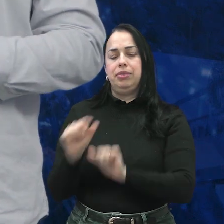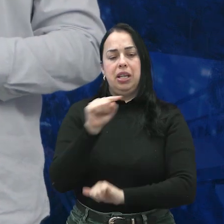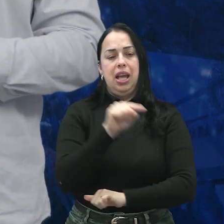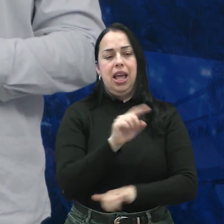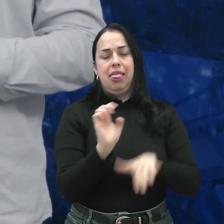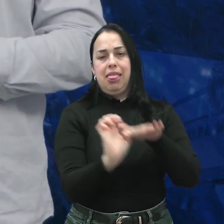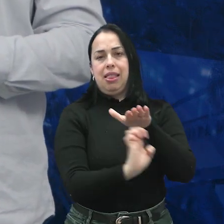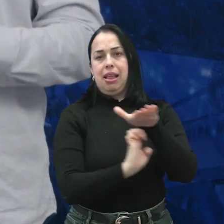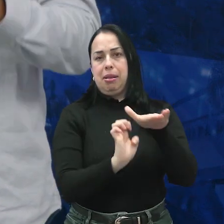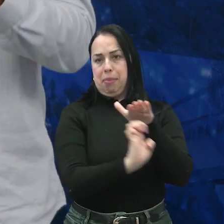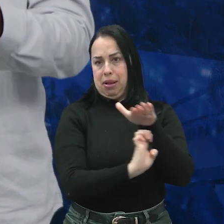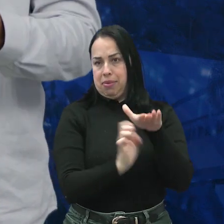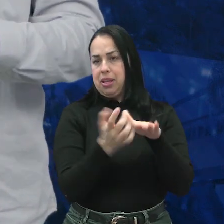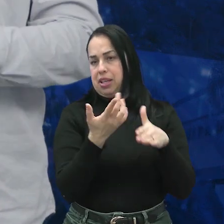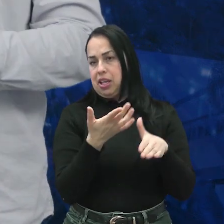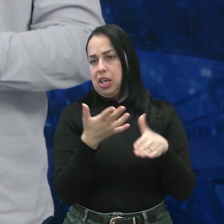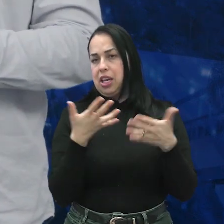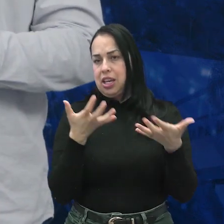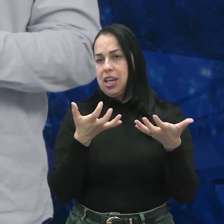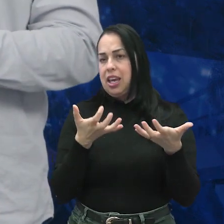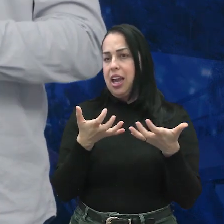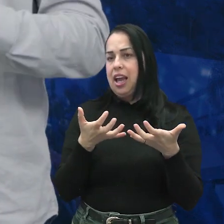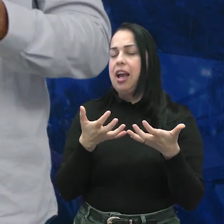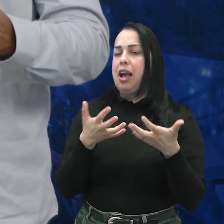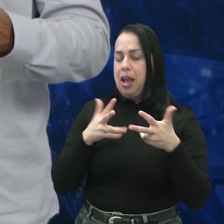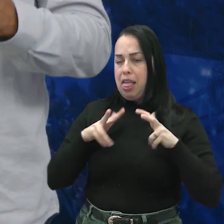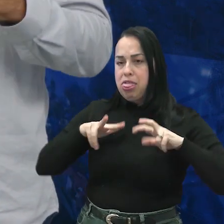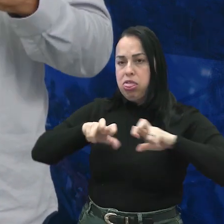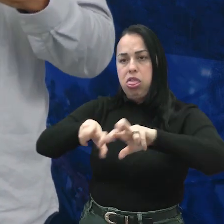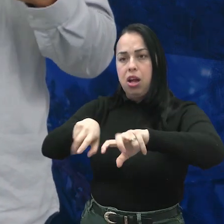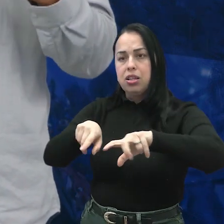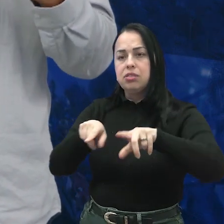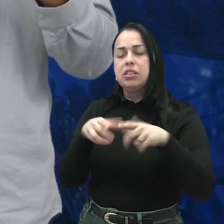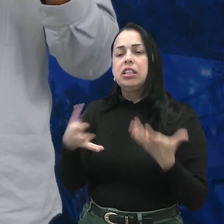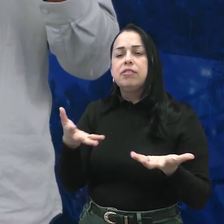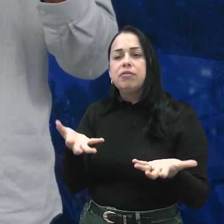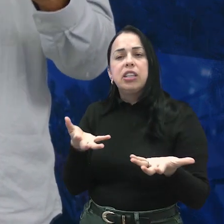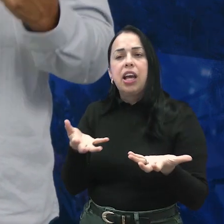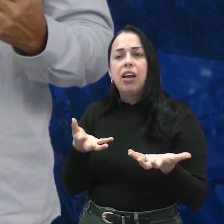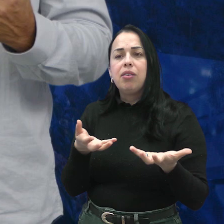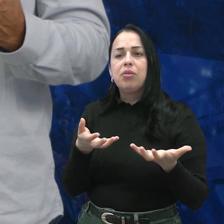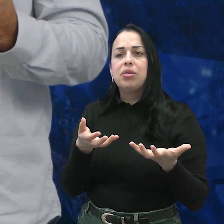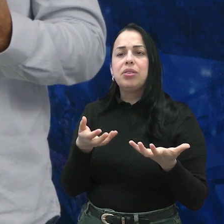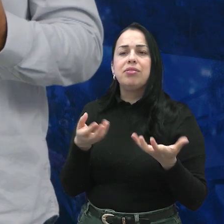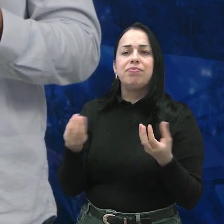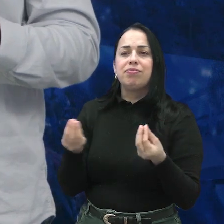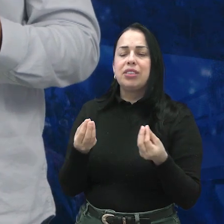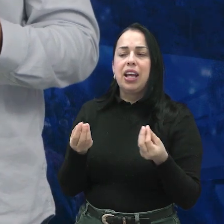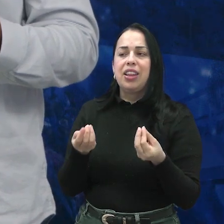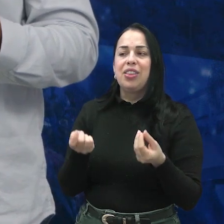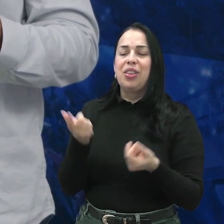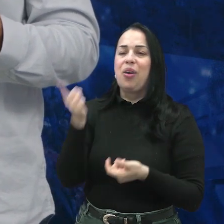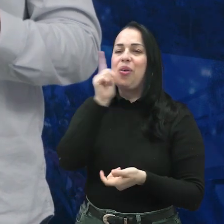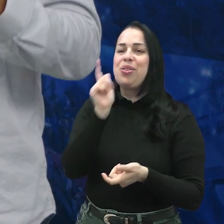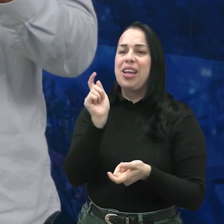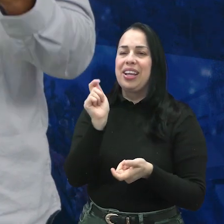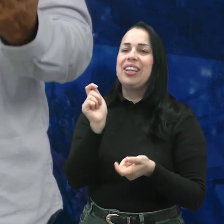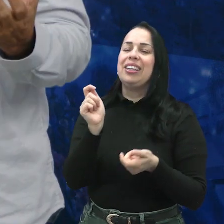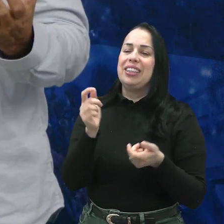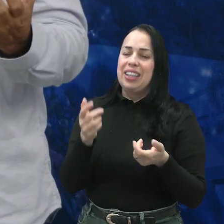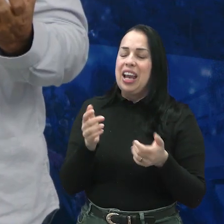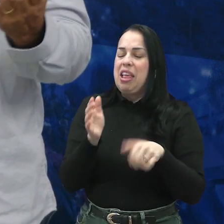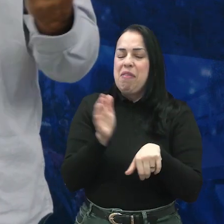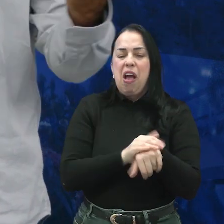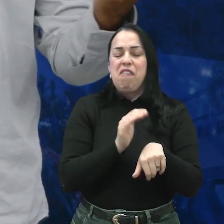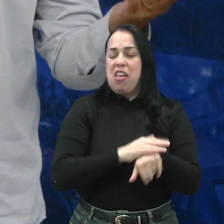tem o direito o empresário que cuida disso passa a ter uma redução nesse controle e ele pode